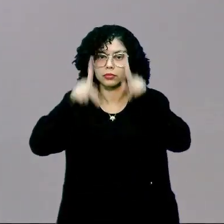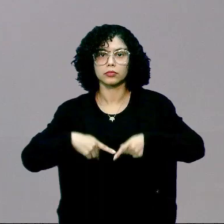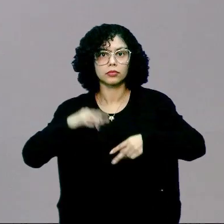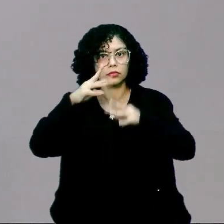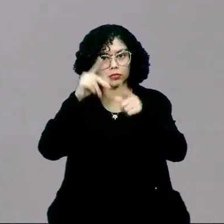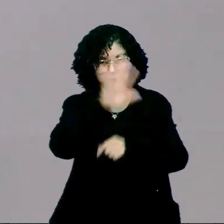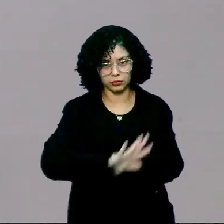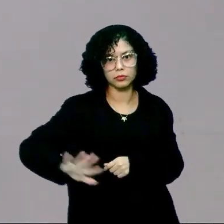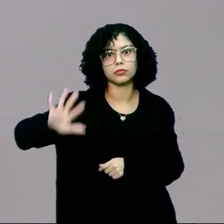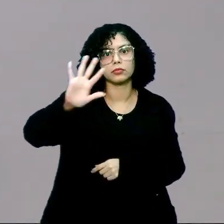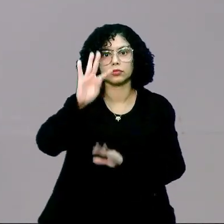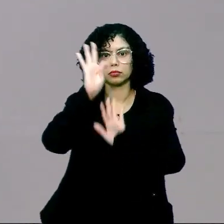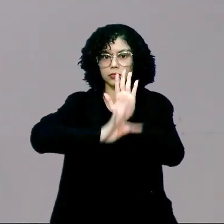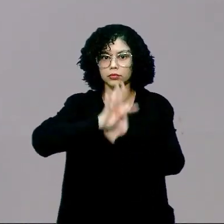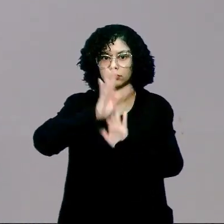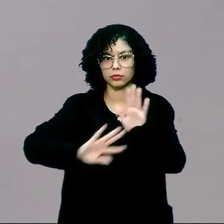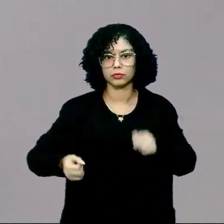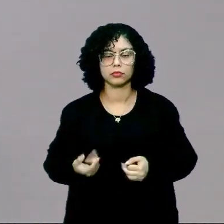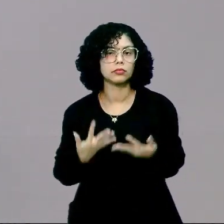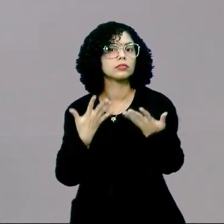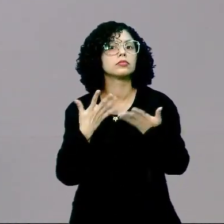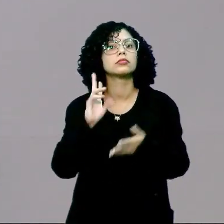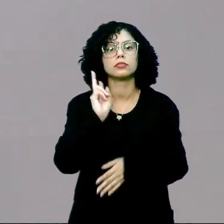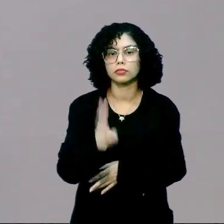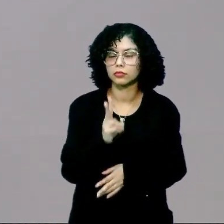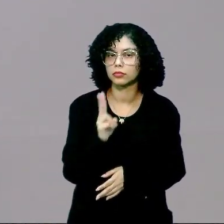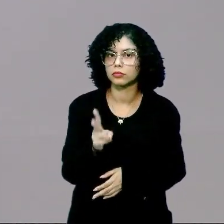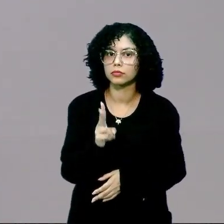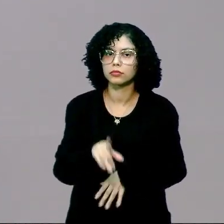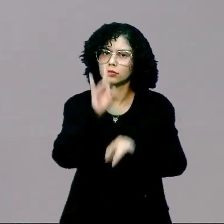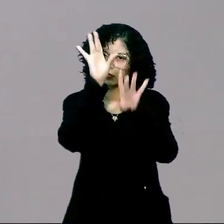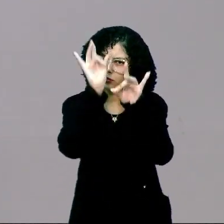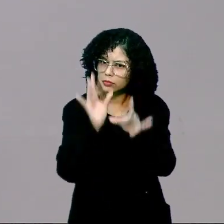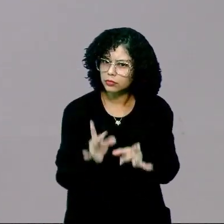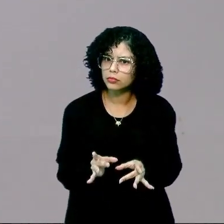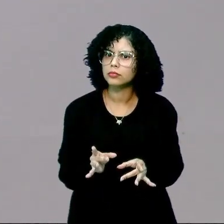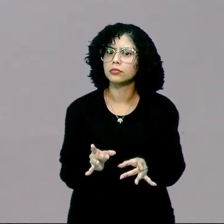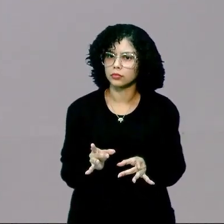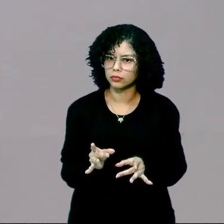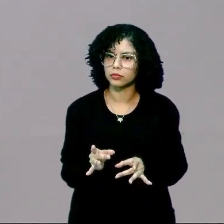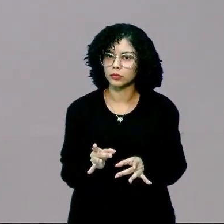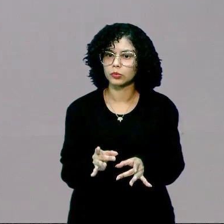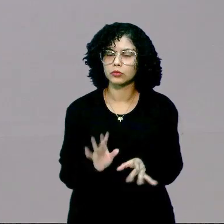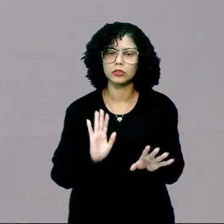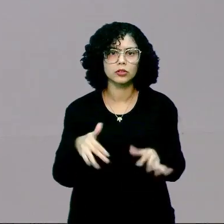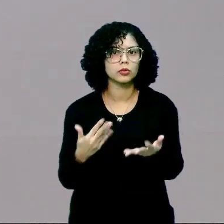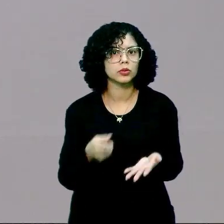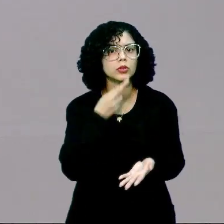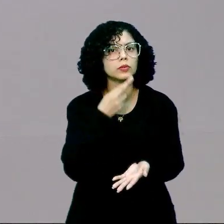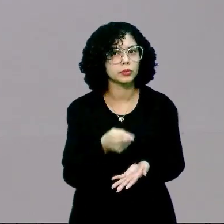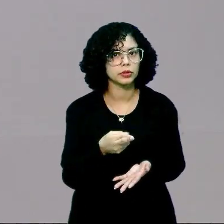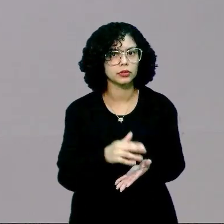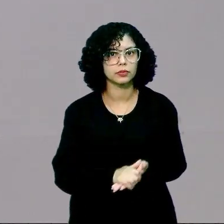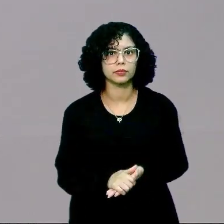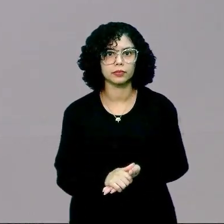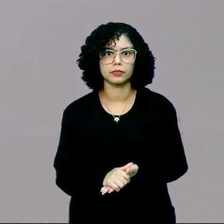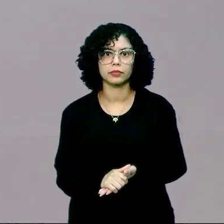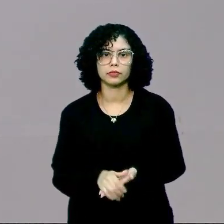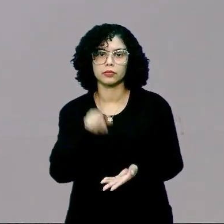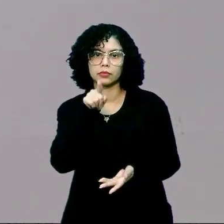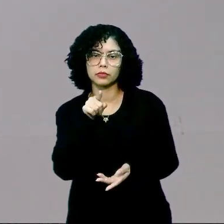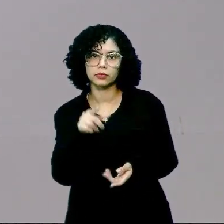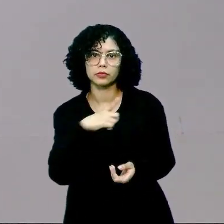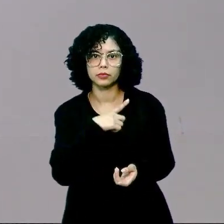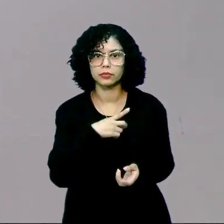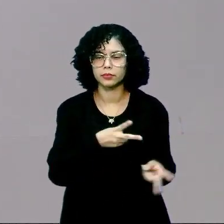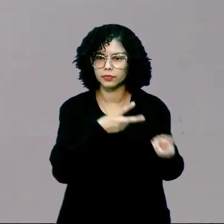todo, que esses textos motivadores, eles sempre dão as deixas, as dicas de quais são as alternativas. Você deve